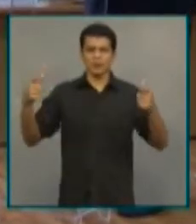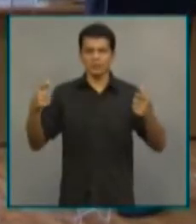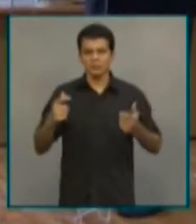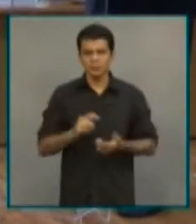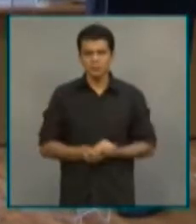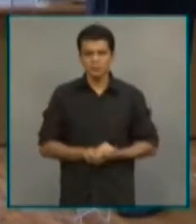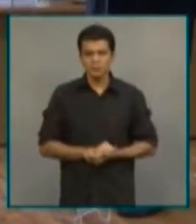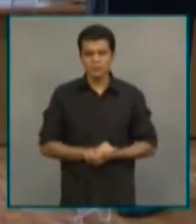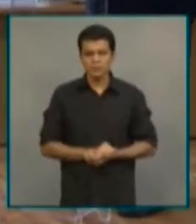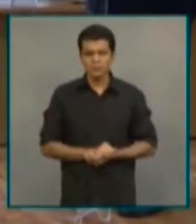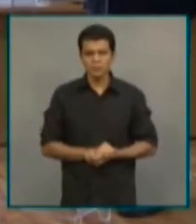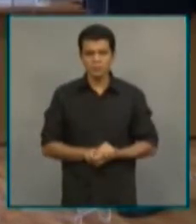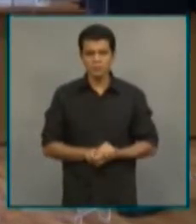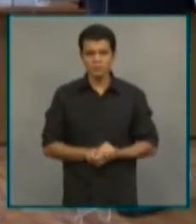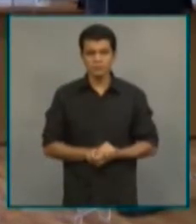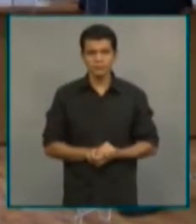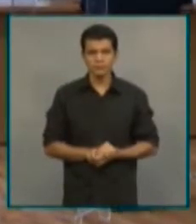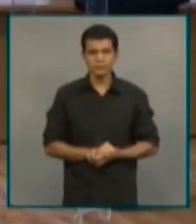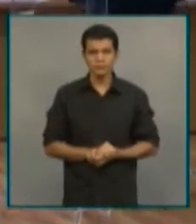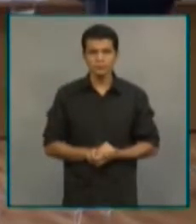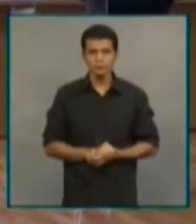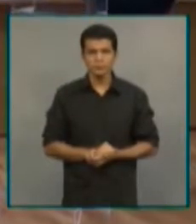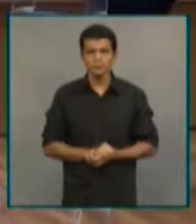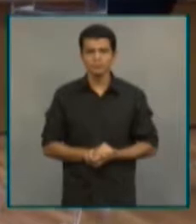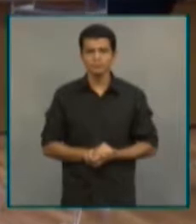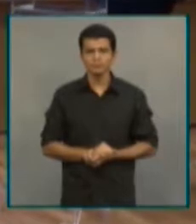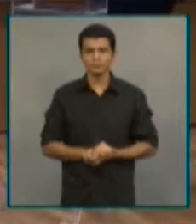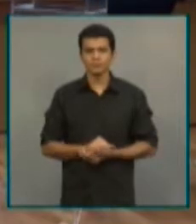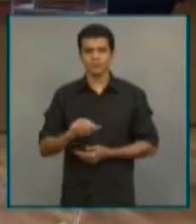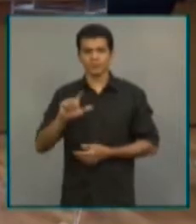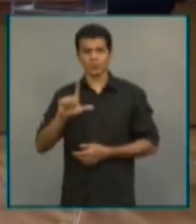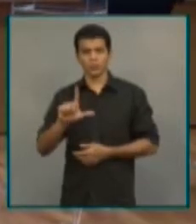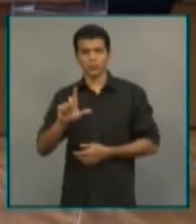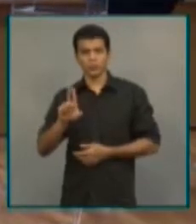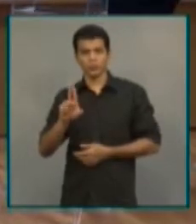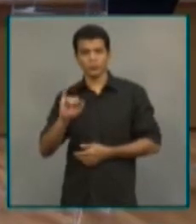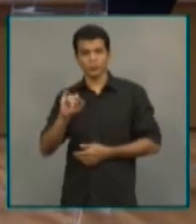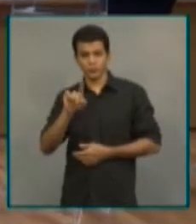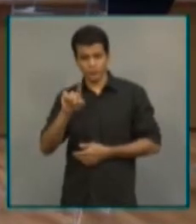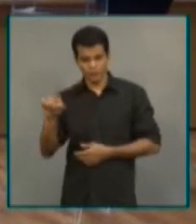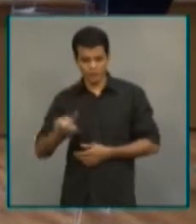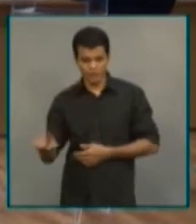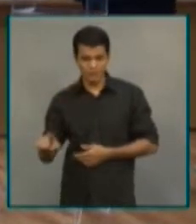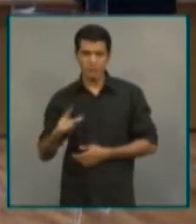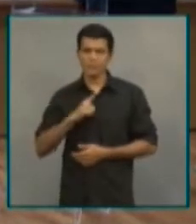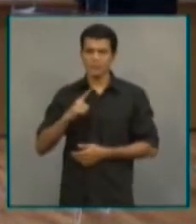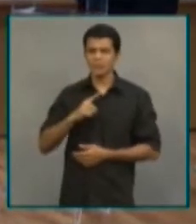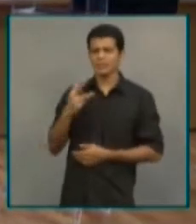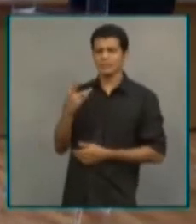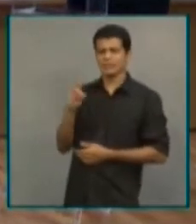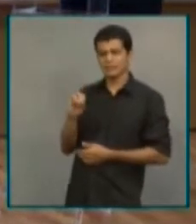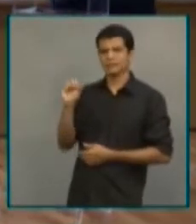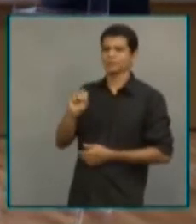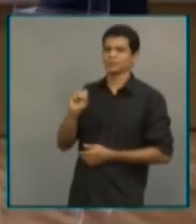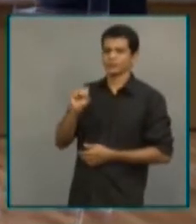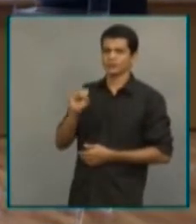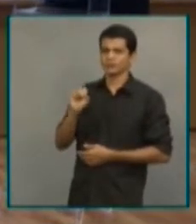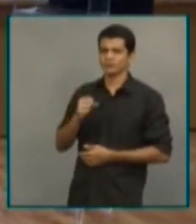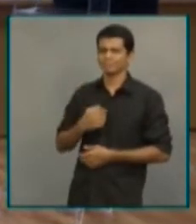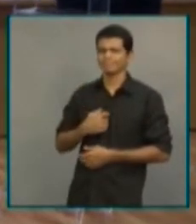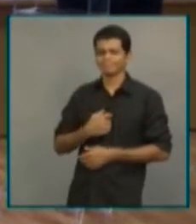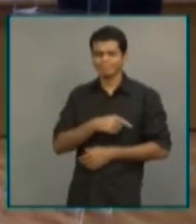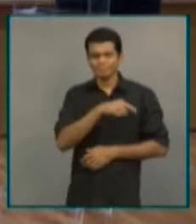Candidato Luiz Antônio, tem até 30 segundos para a réplica. Eu tenho certeza que o senhor sabe